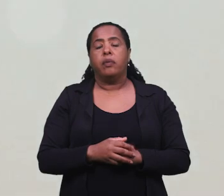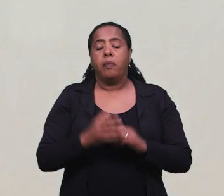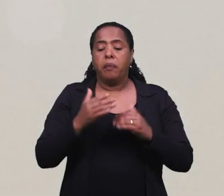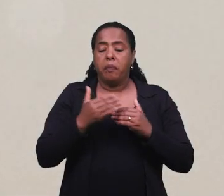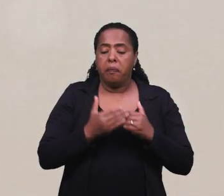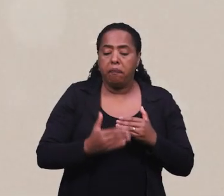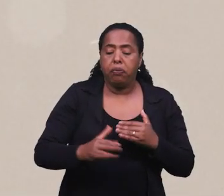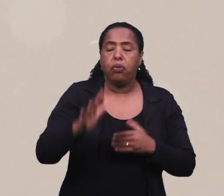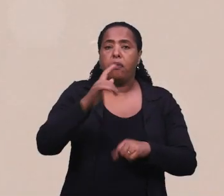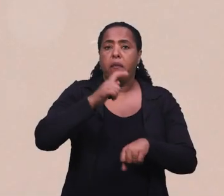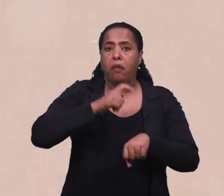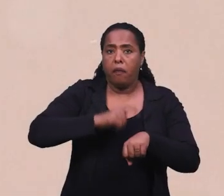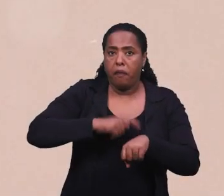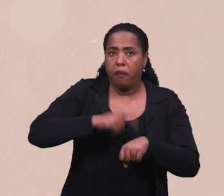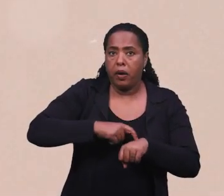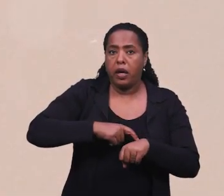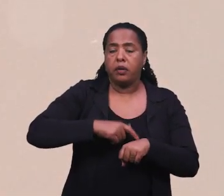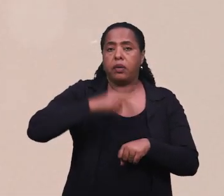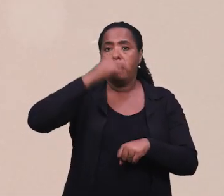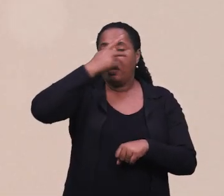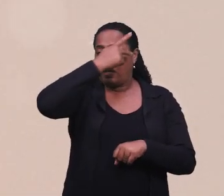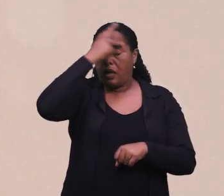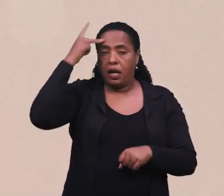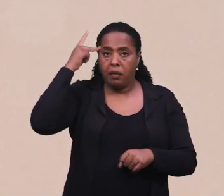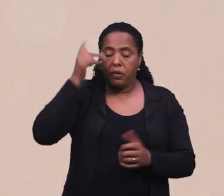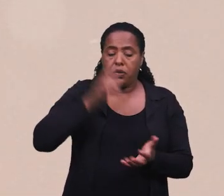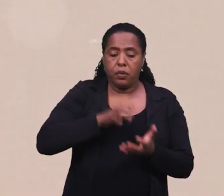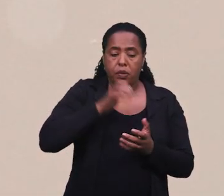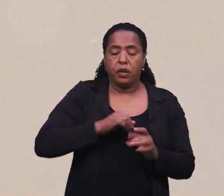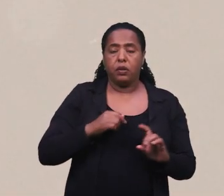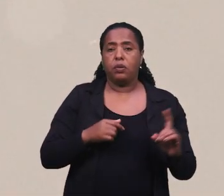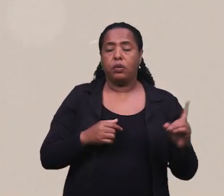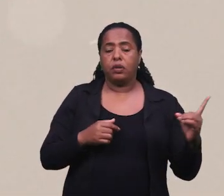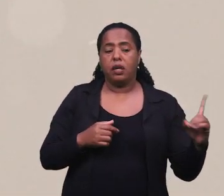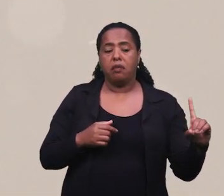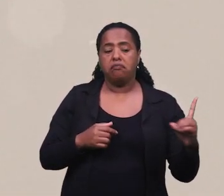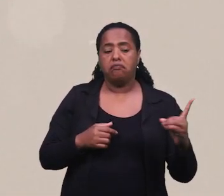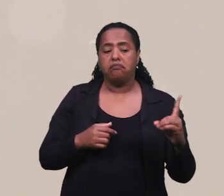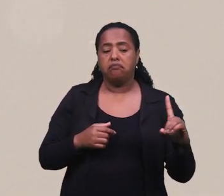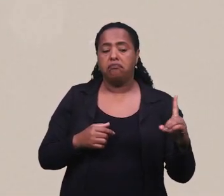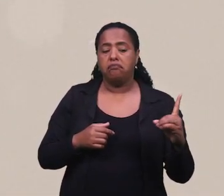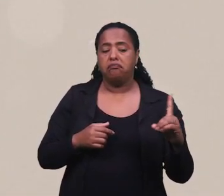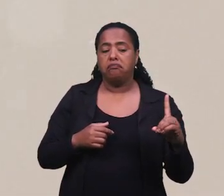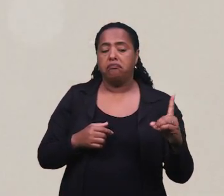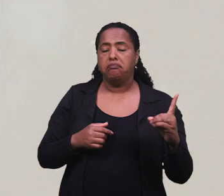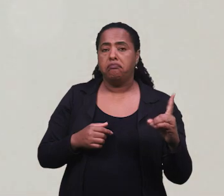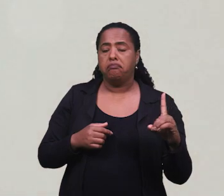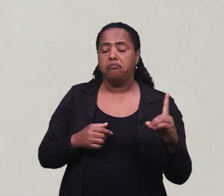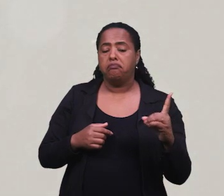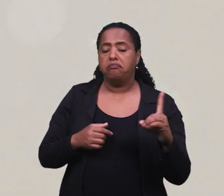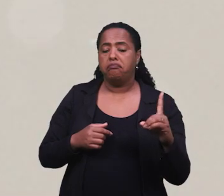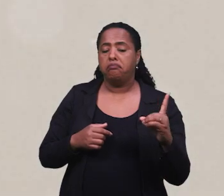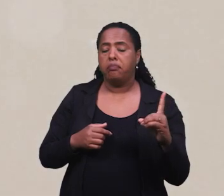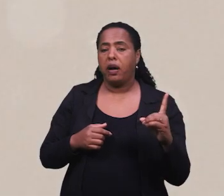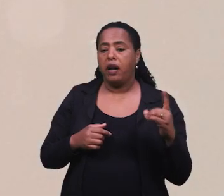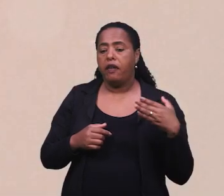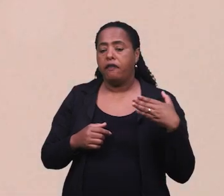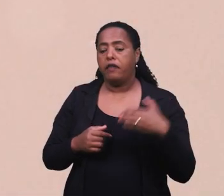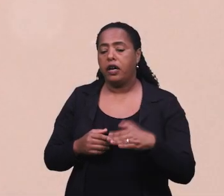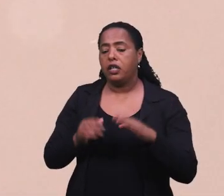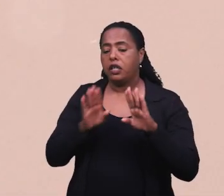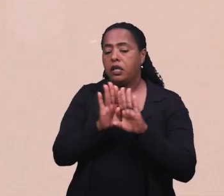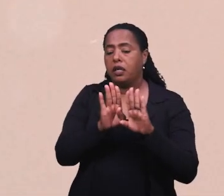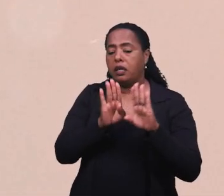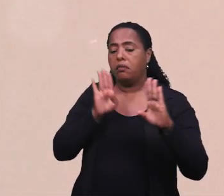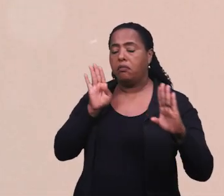idoso. Então, o acolhimento envolve muitas partes, e uma das partes mais importantes é esse olhar